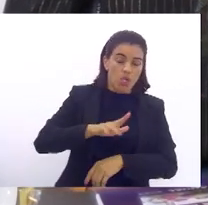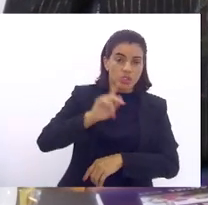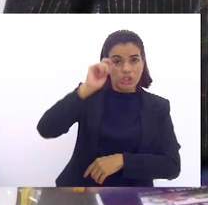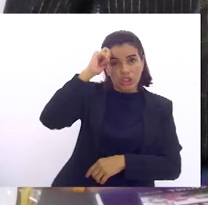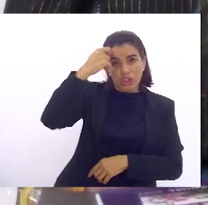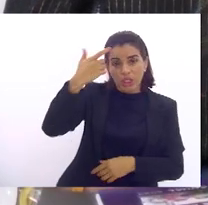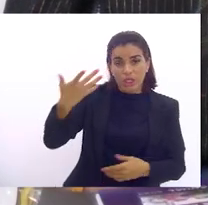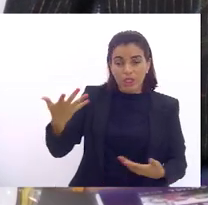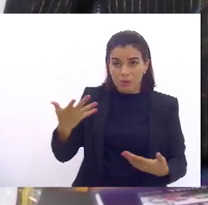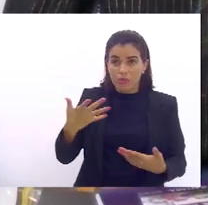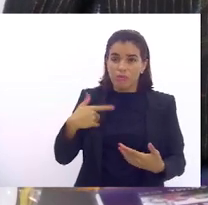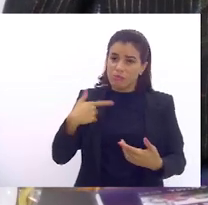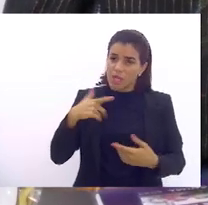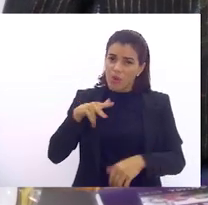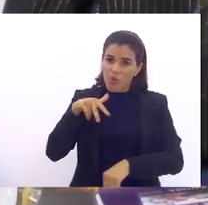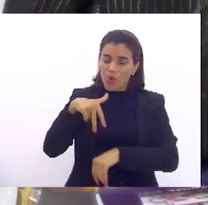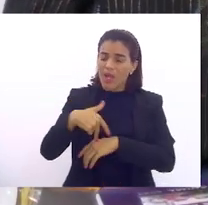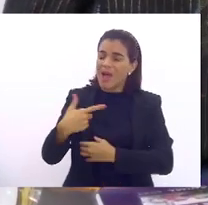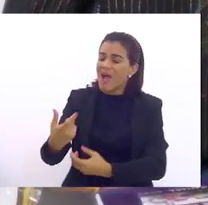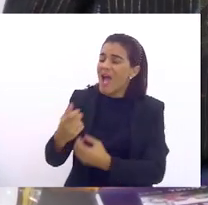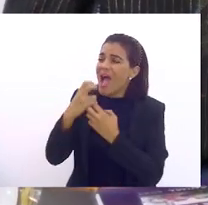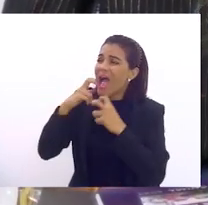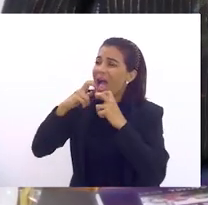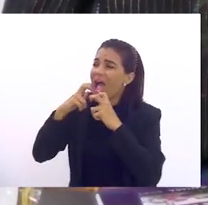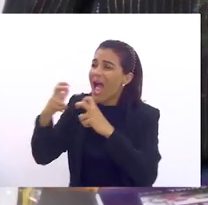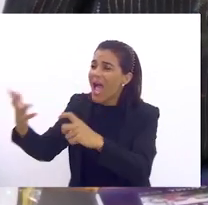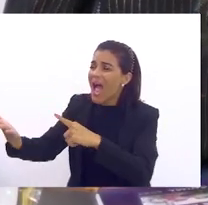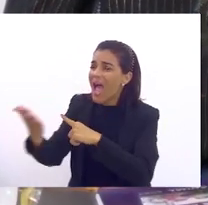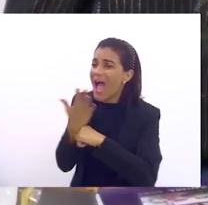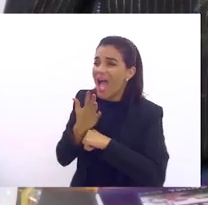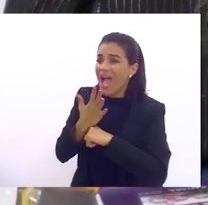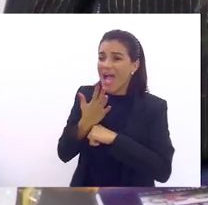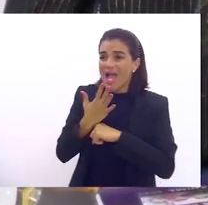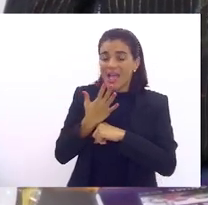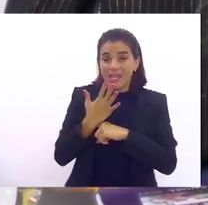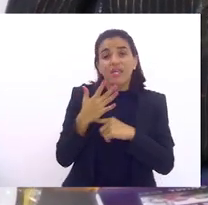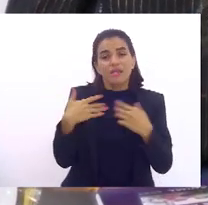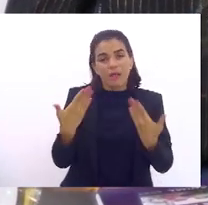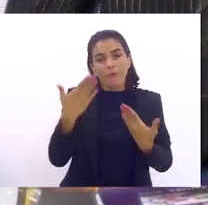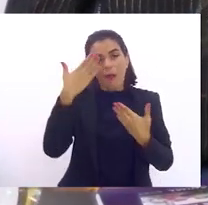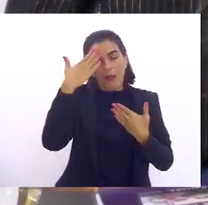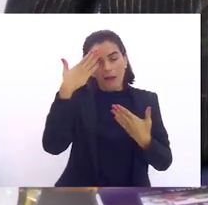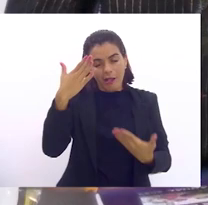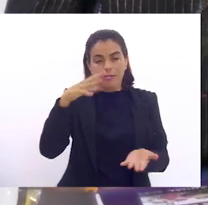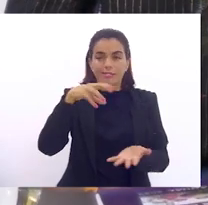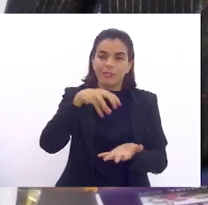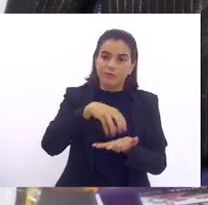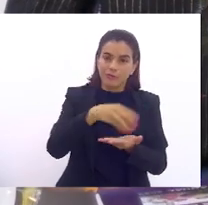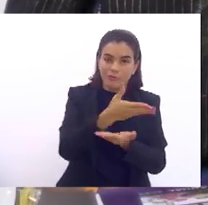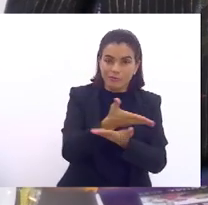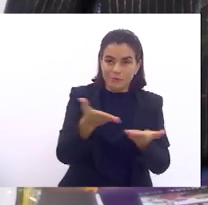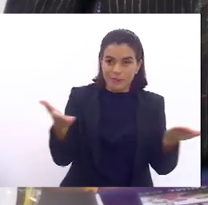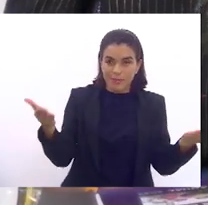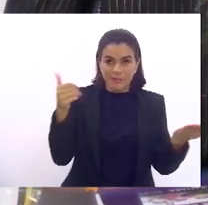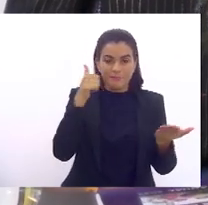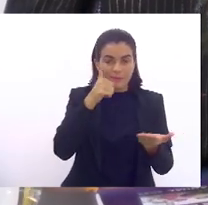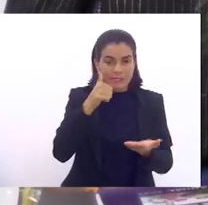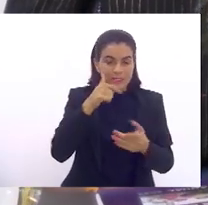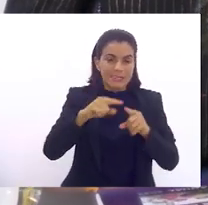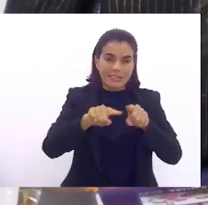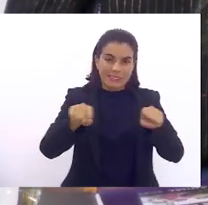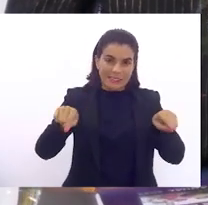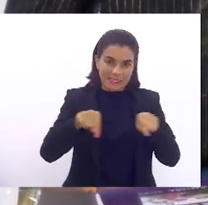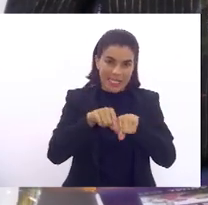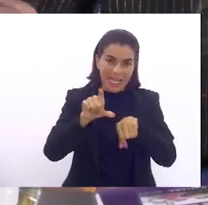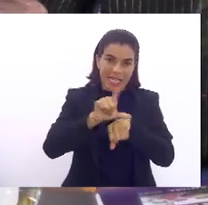espaço para gritar e alguém nos ouvir então eu só tenho agradecer o núcleo a vocês meninas da sala lilás